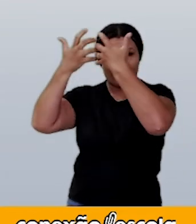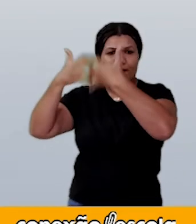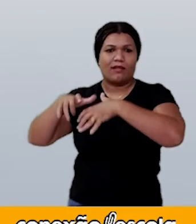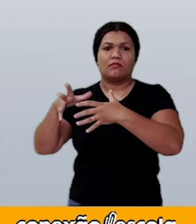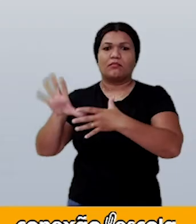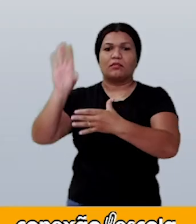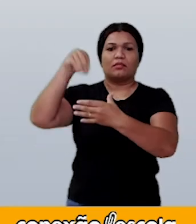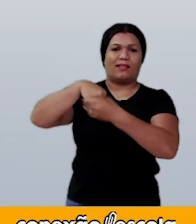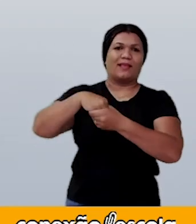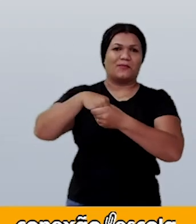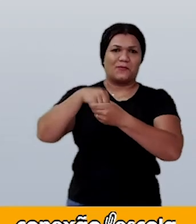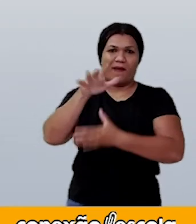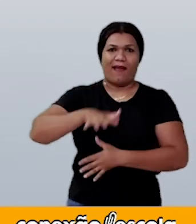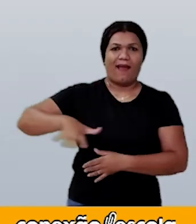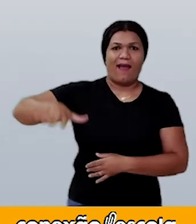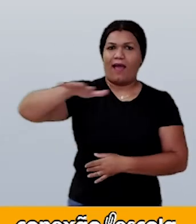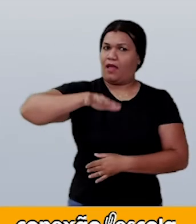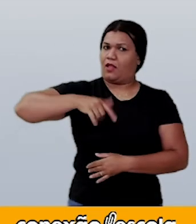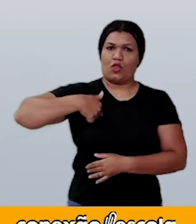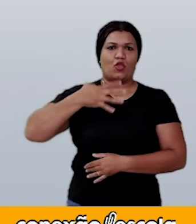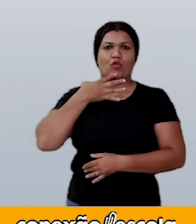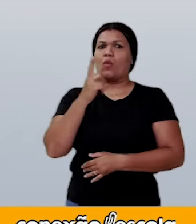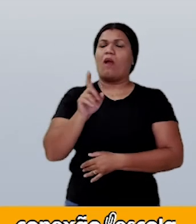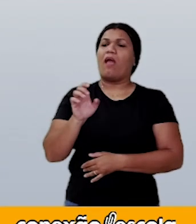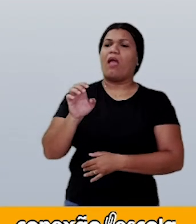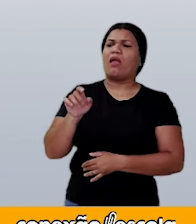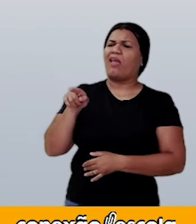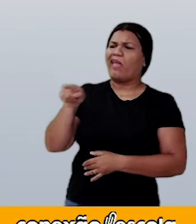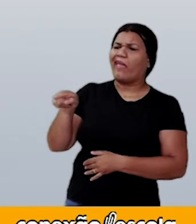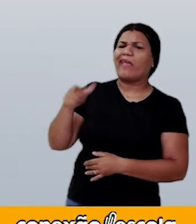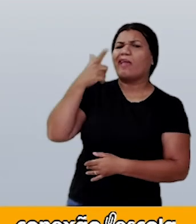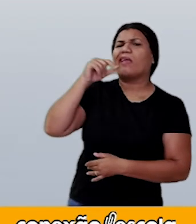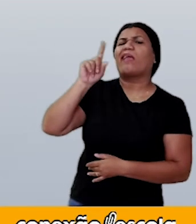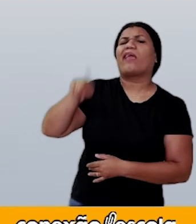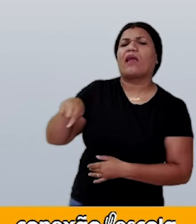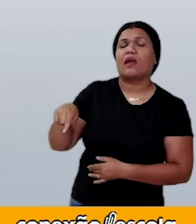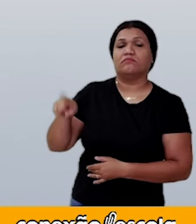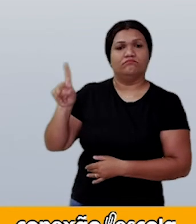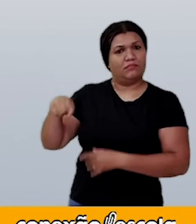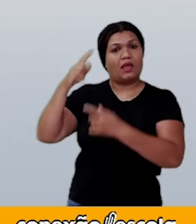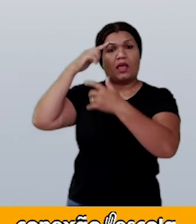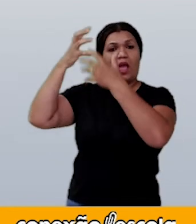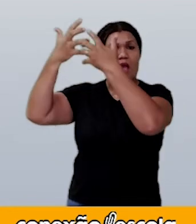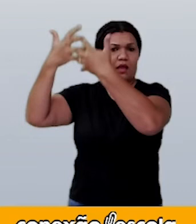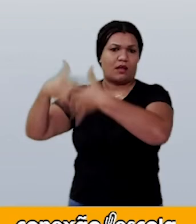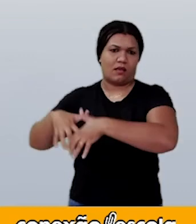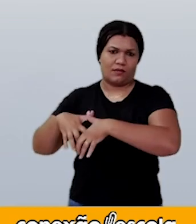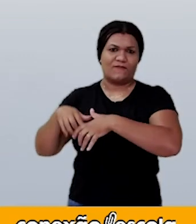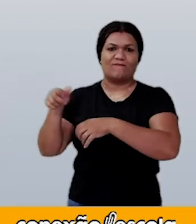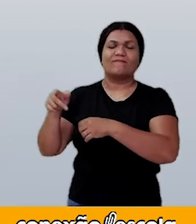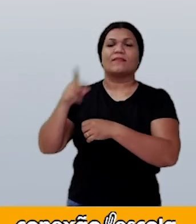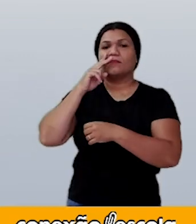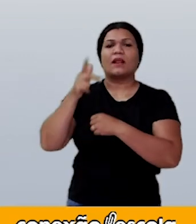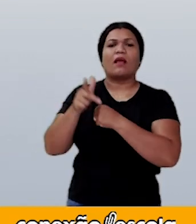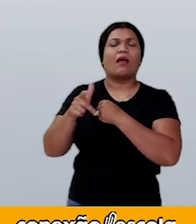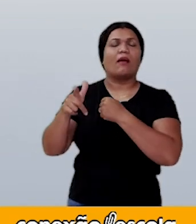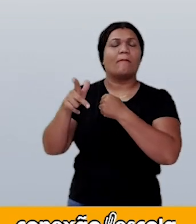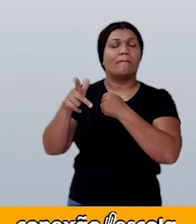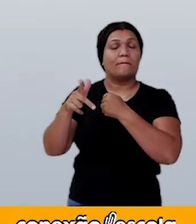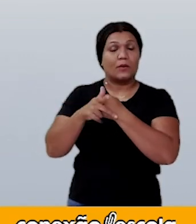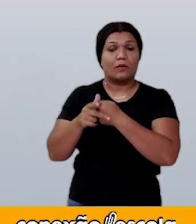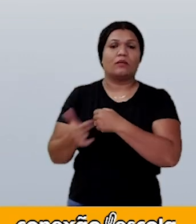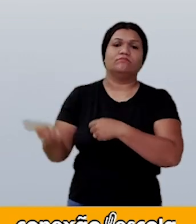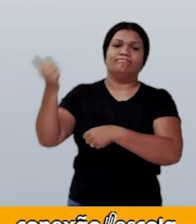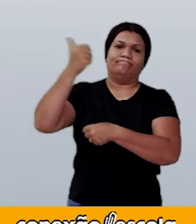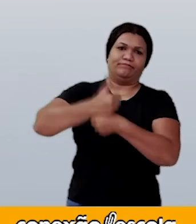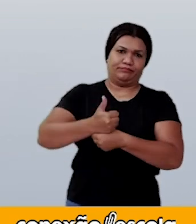não conhecíamos. Ele quem? O crânio. Então, o pronome está substituindo esse substantivo.